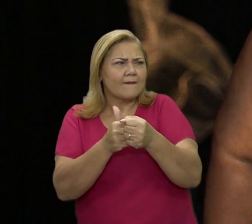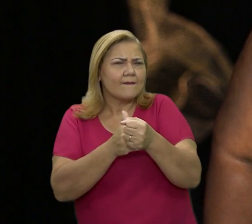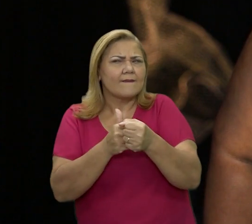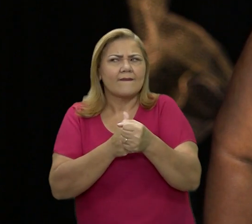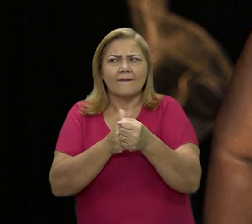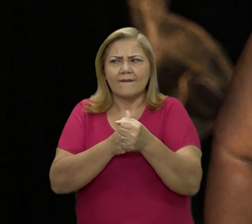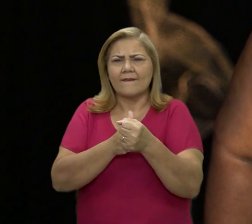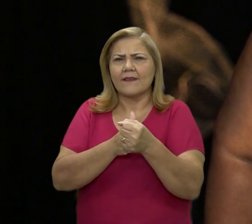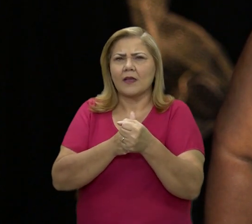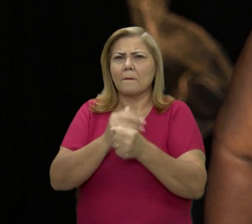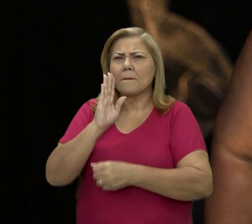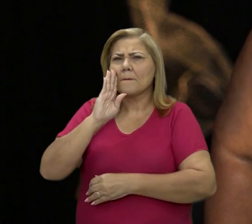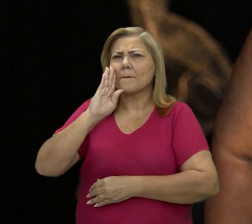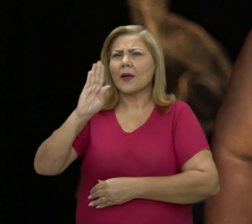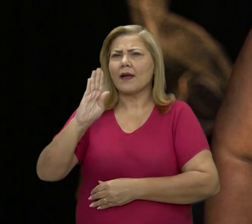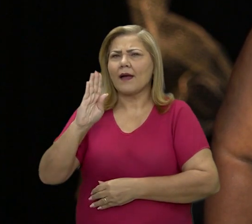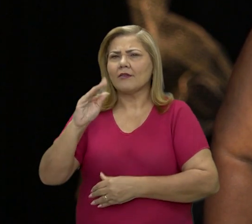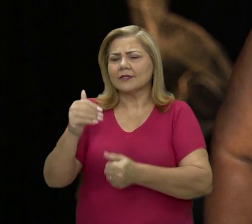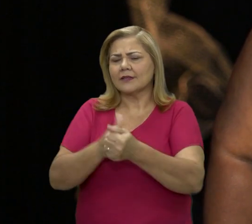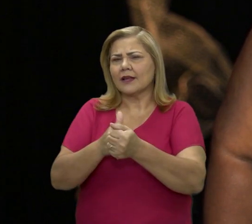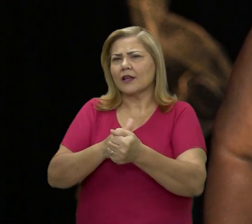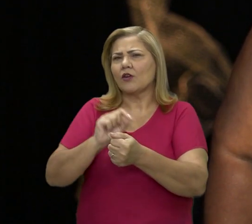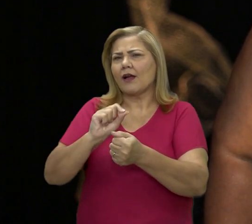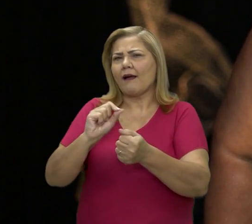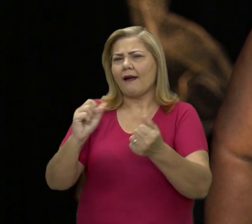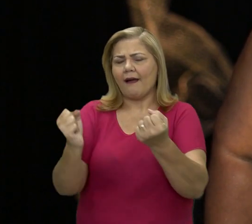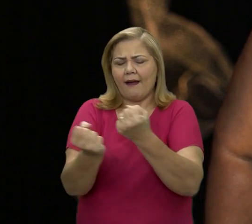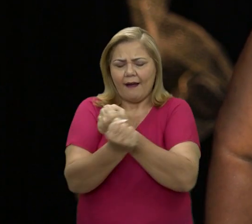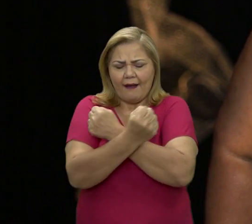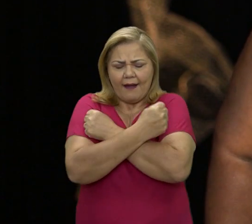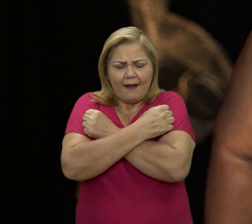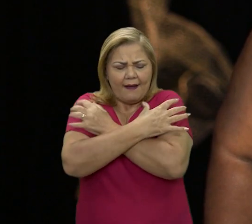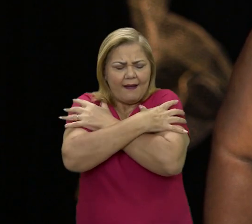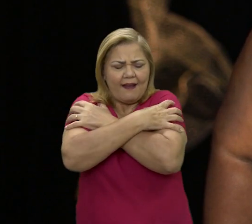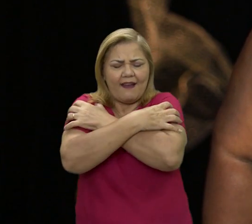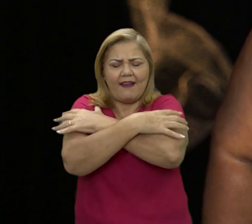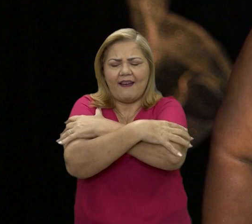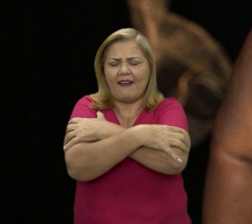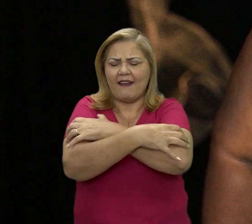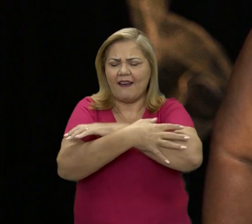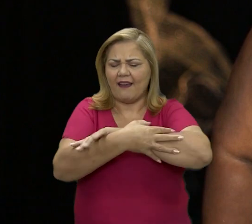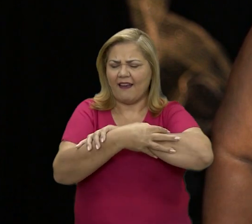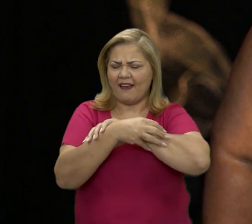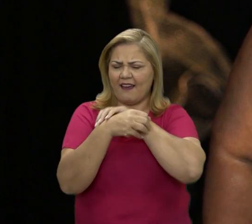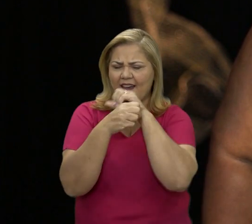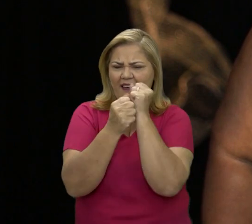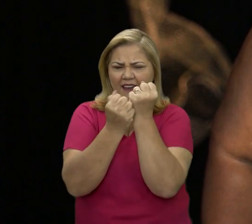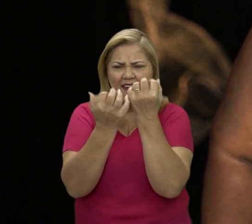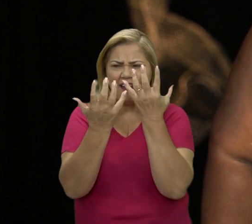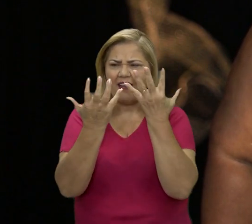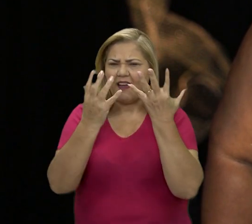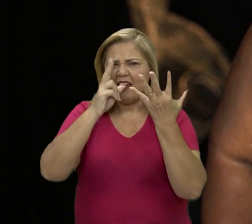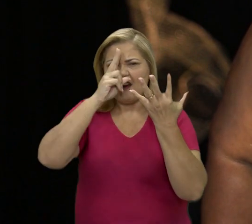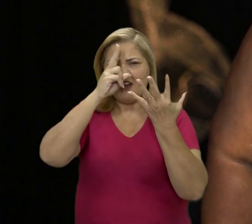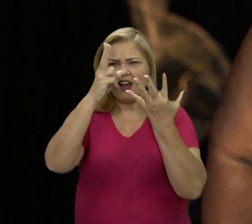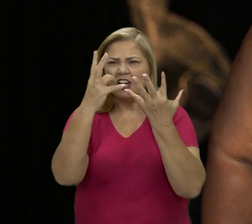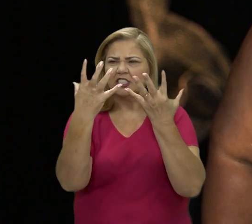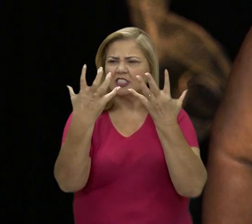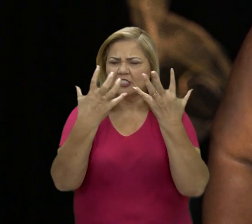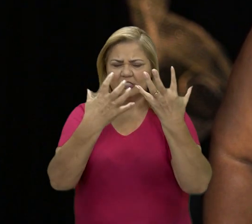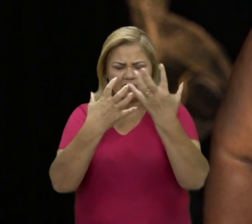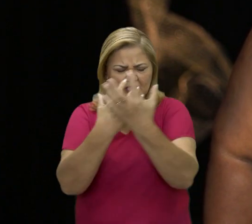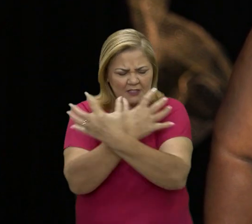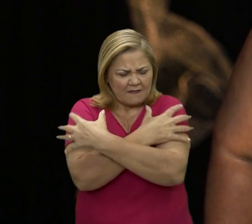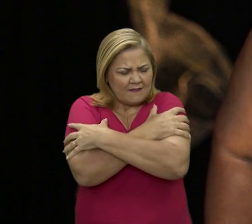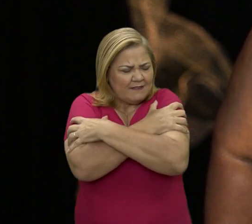sabe guardar segredos. Principalmente os segredos daqueles abraços apertados, com aquelas mãos